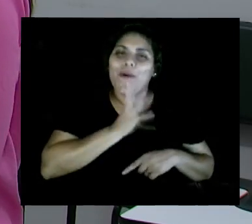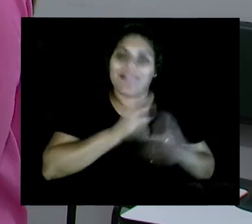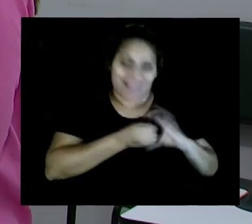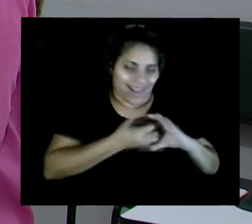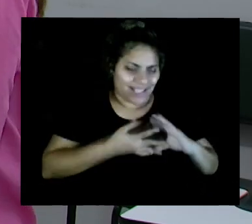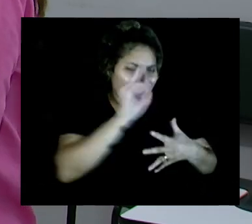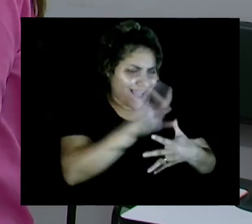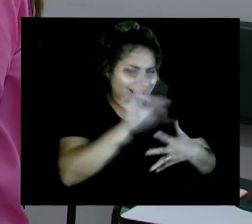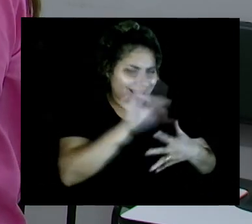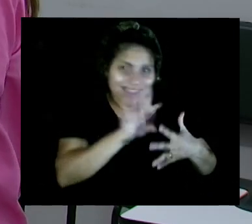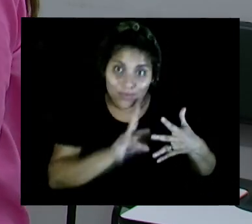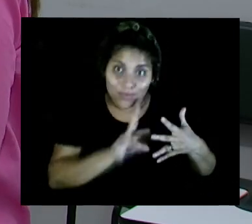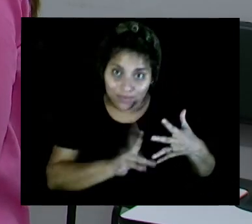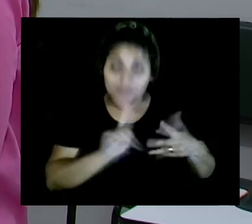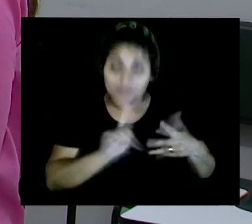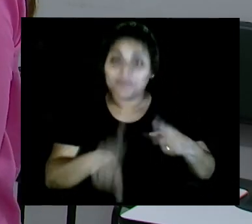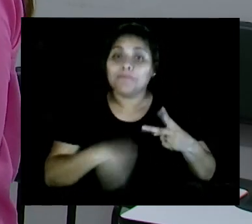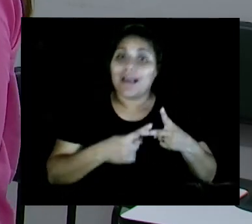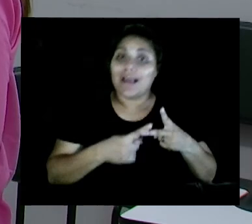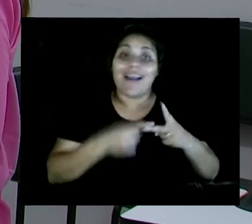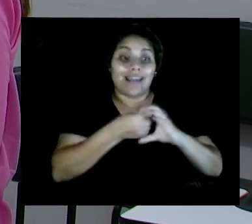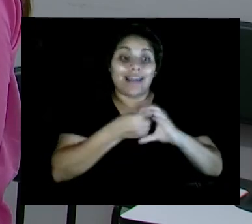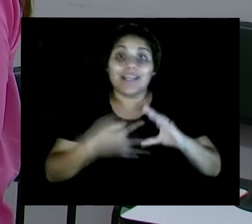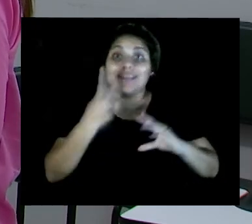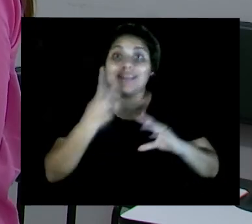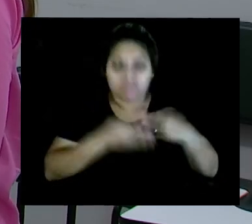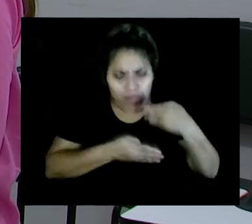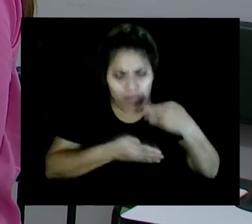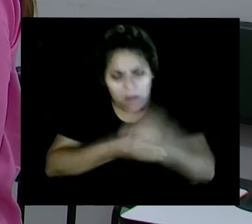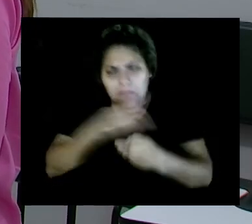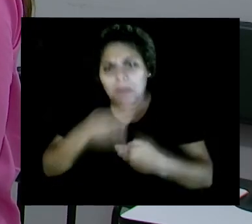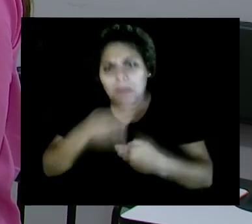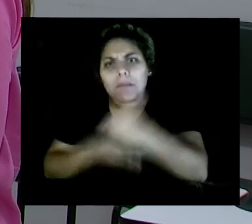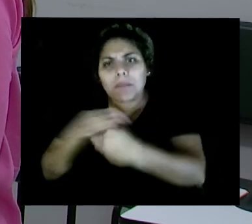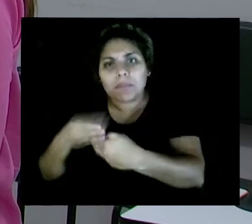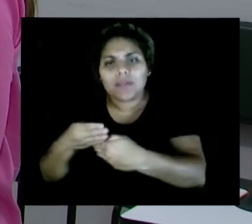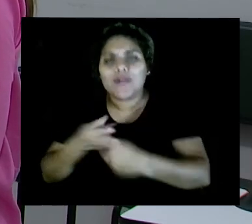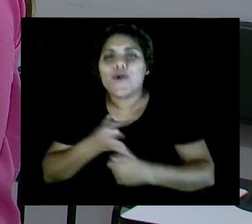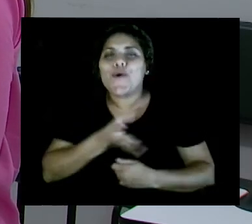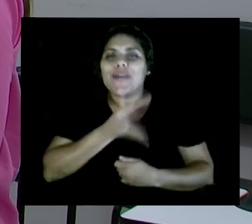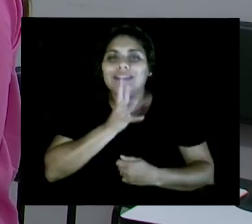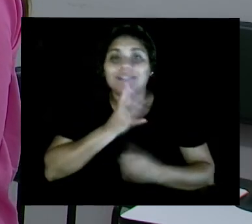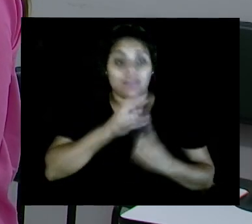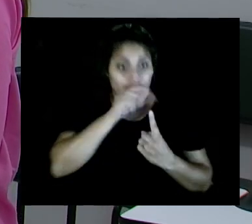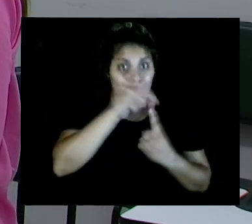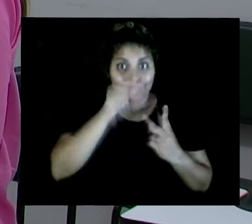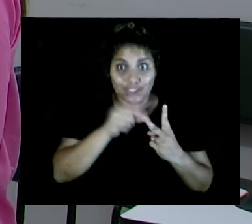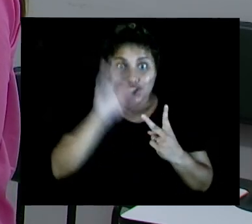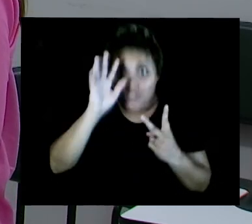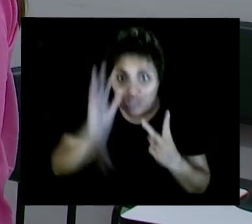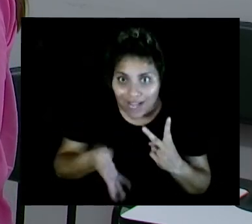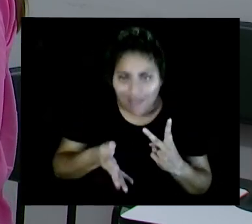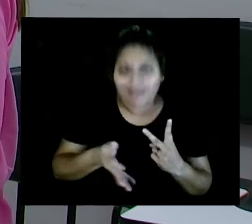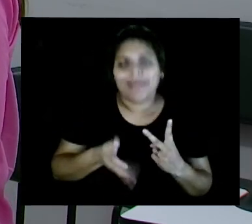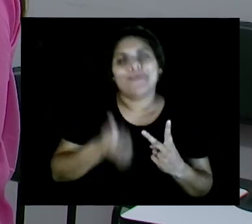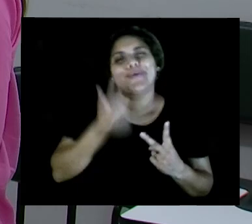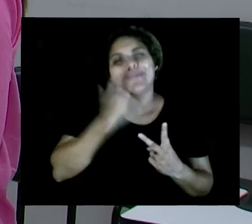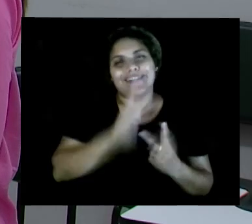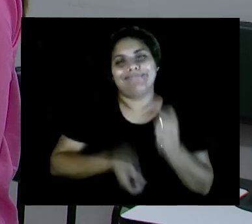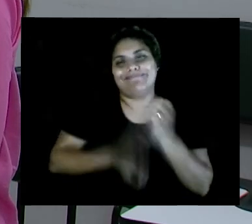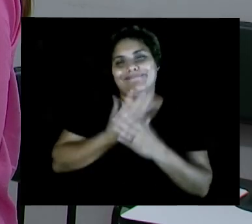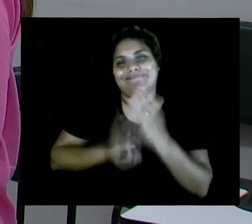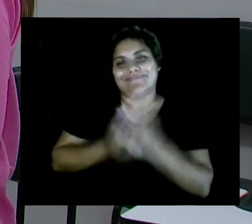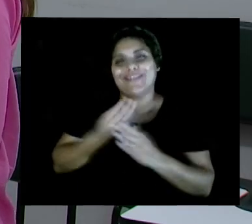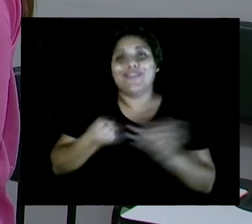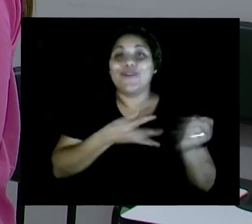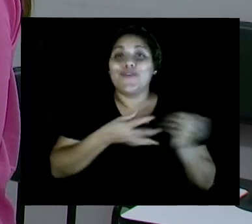características do processo, combinando esses dois conhecimentos importantes, você consegue desenvolver novas